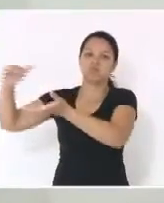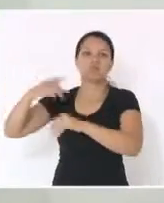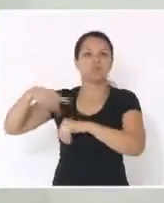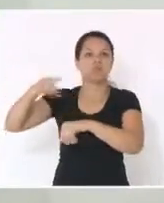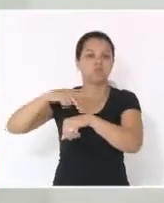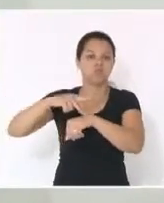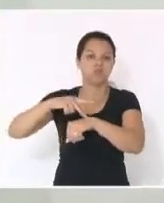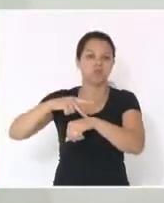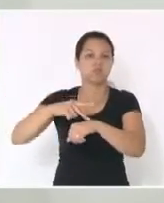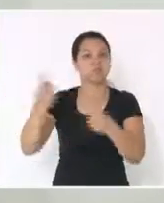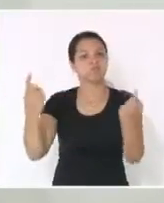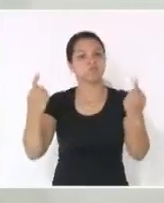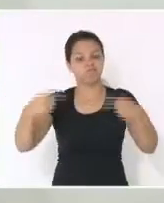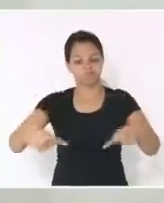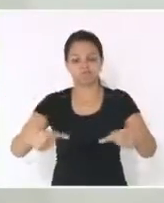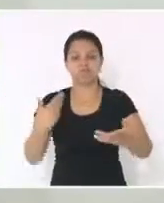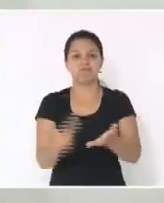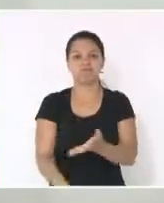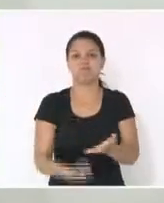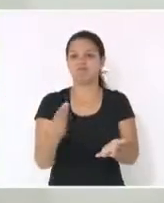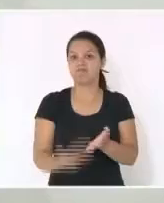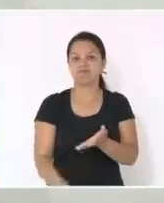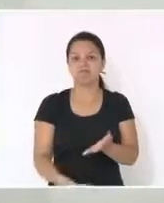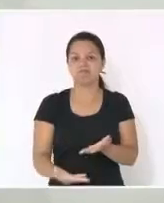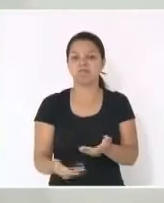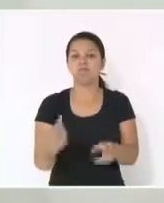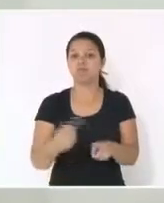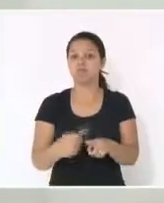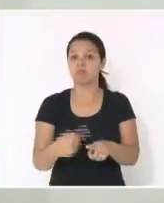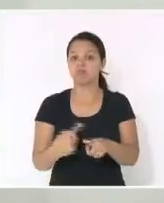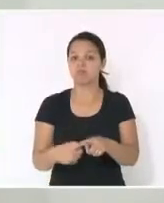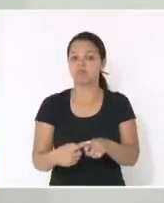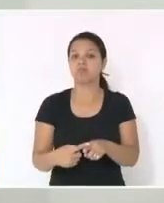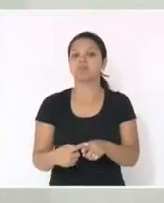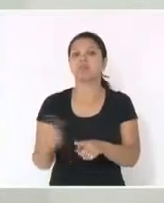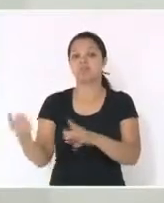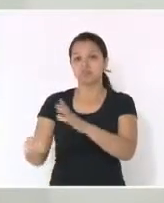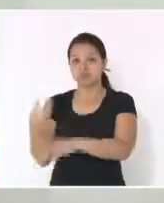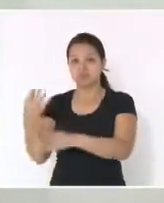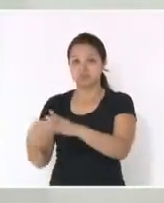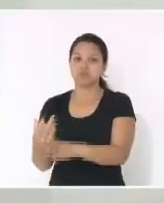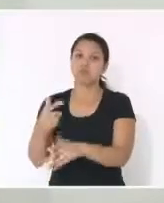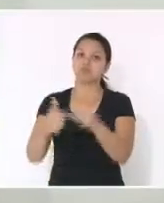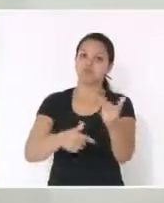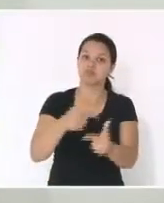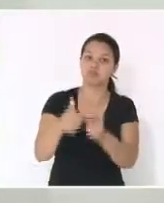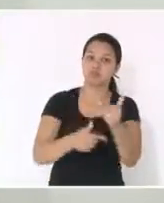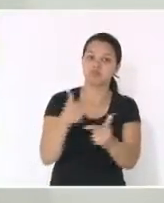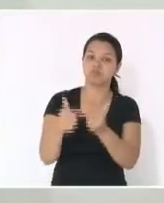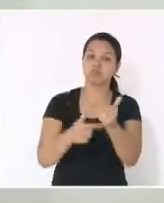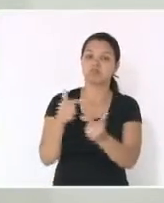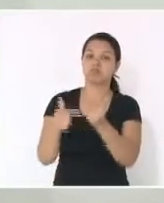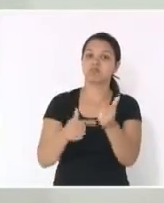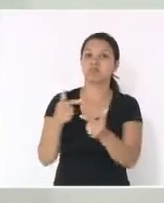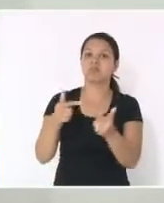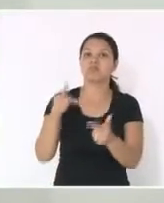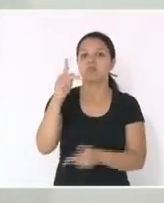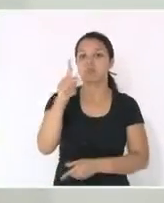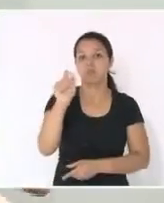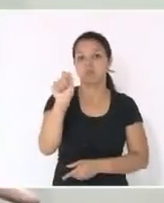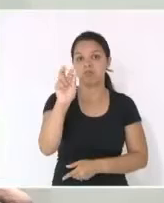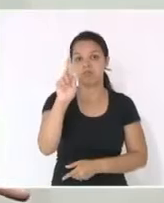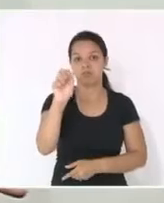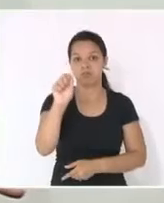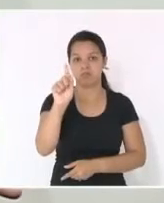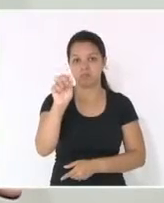competitividade deputado aldo agora para os produtores e também para os trabalhadores do paraguai para as empresas de lá o